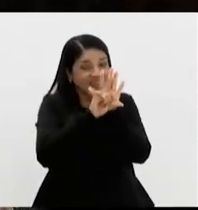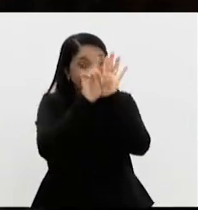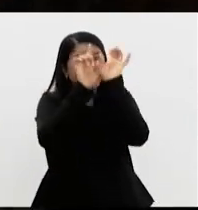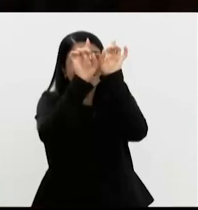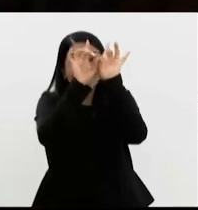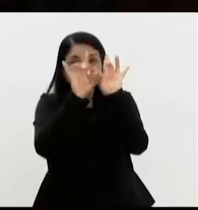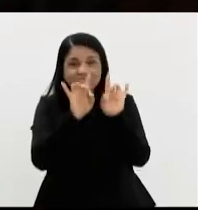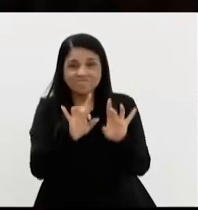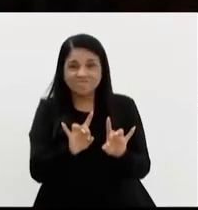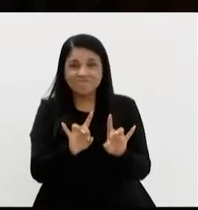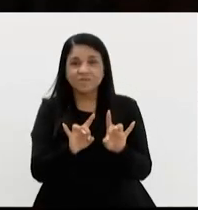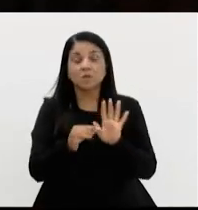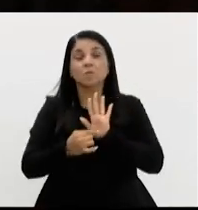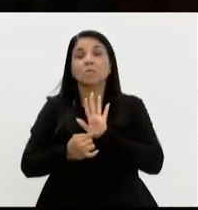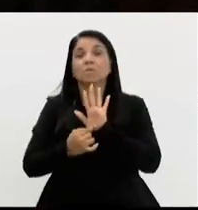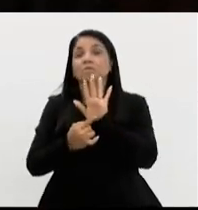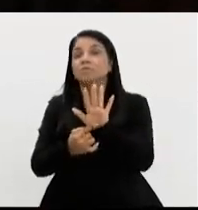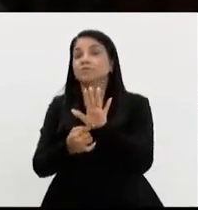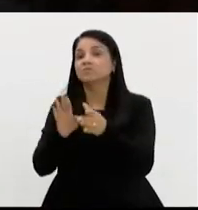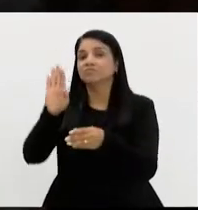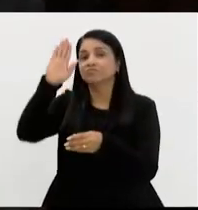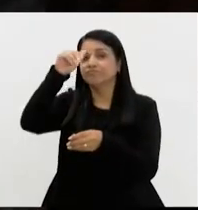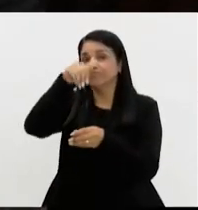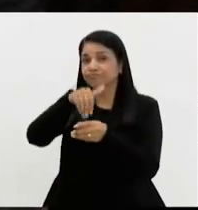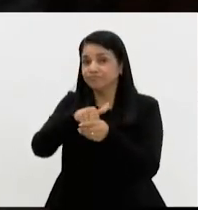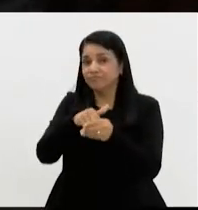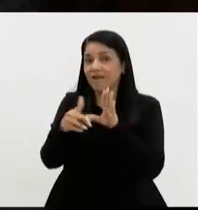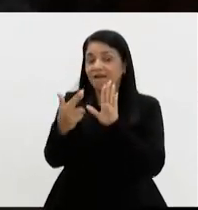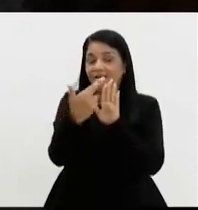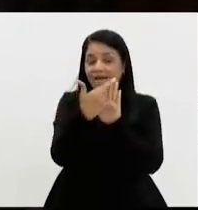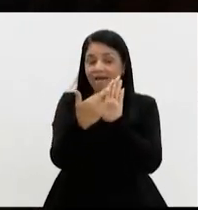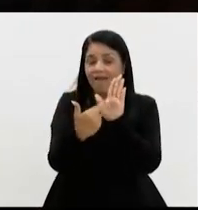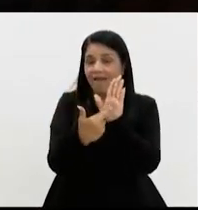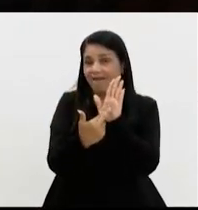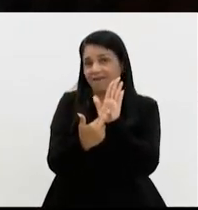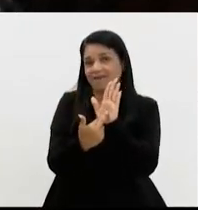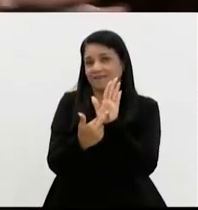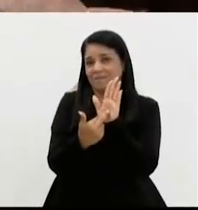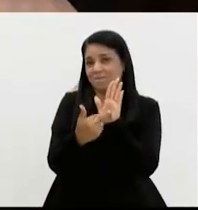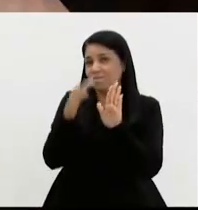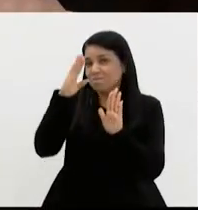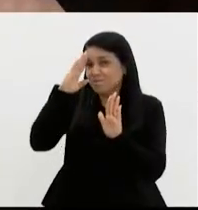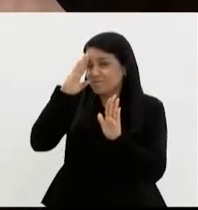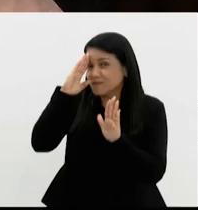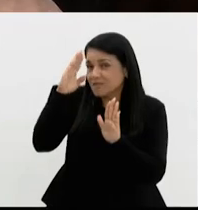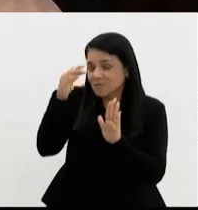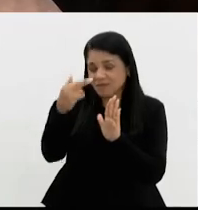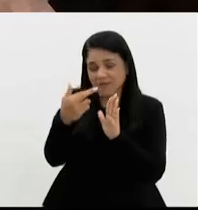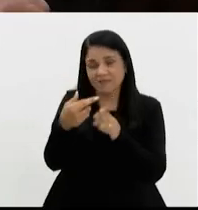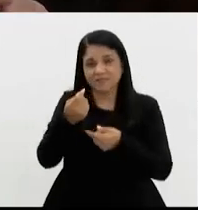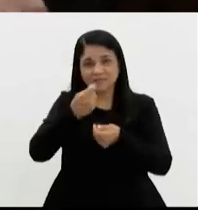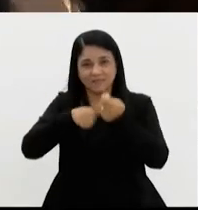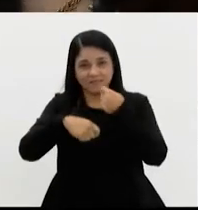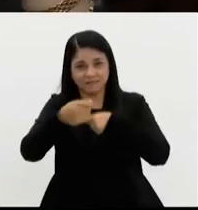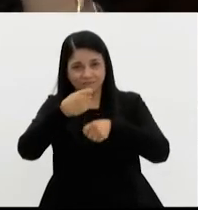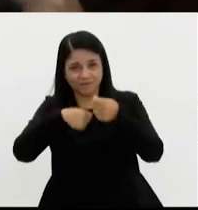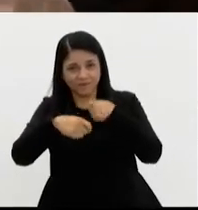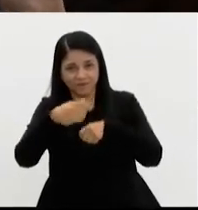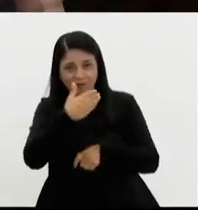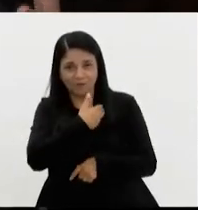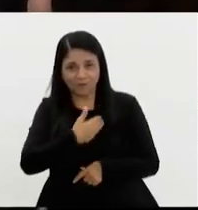trazendo para o contexto eleitoral uma regra básica que são princípios básicos da administração pública da